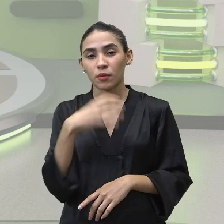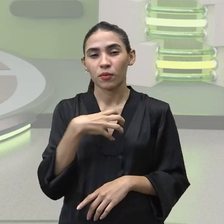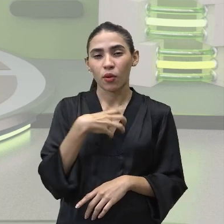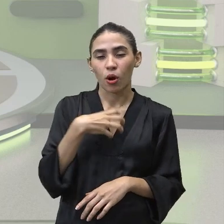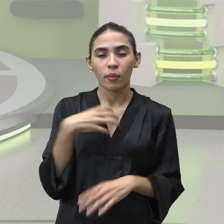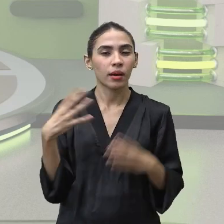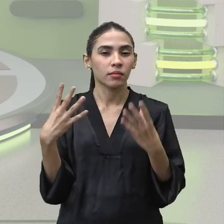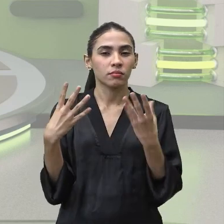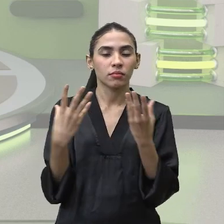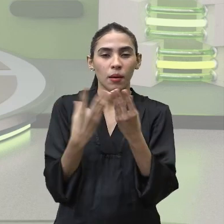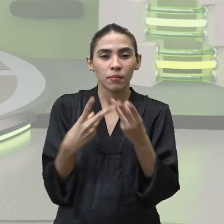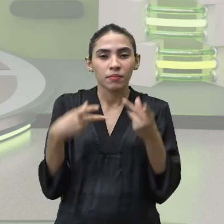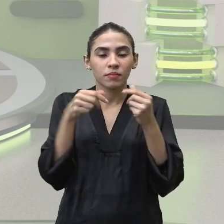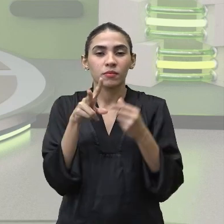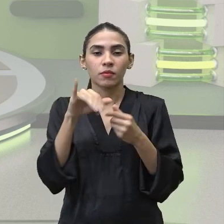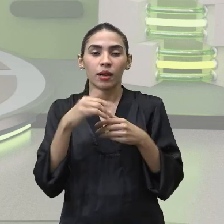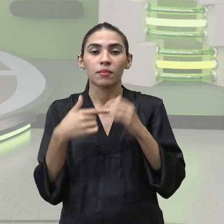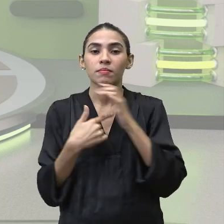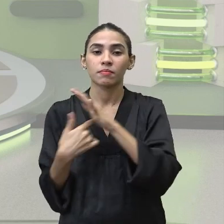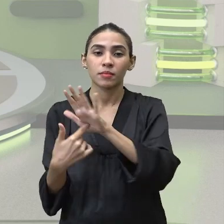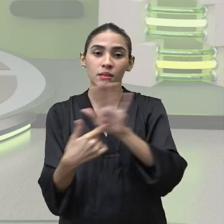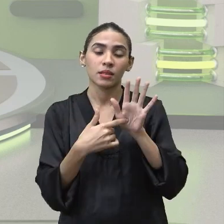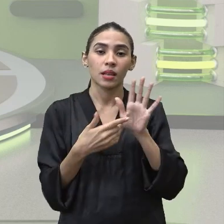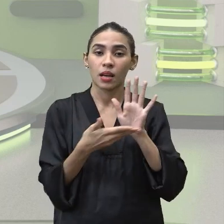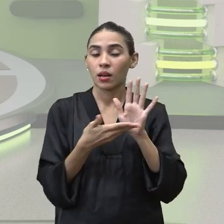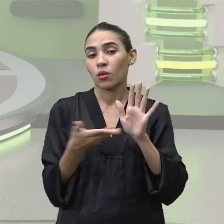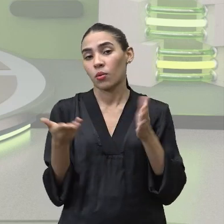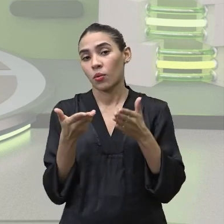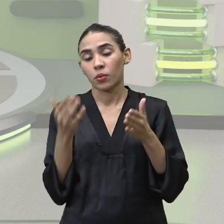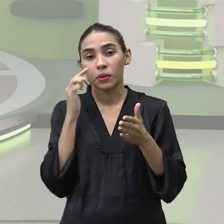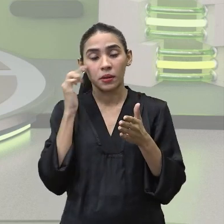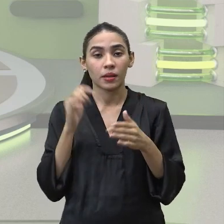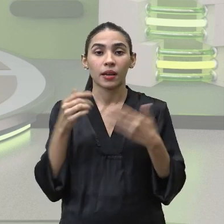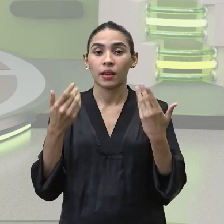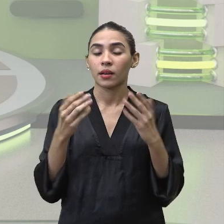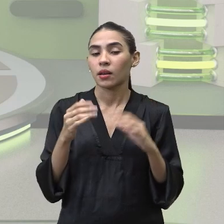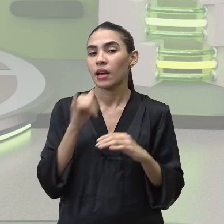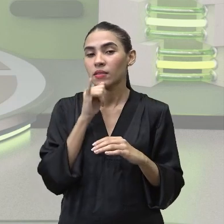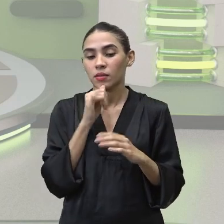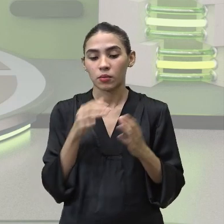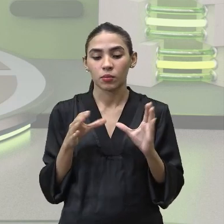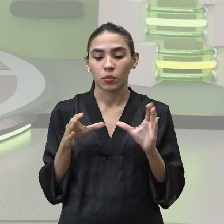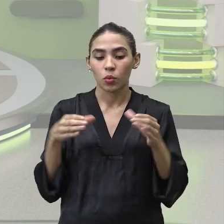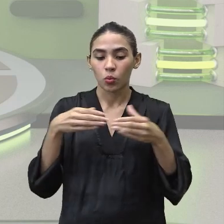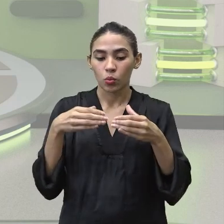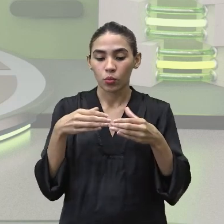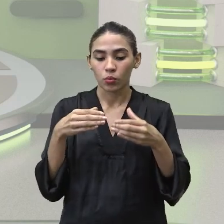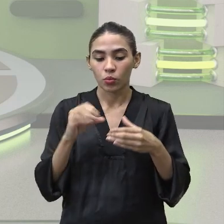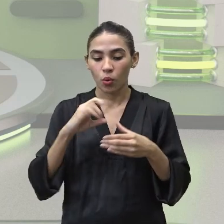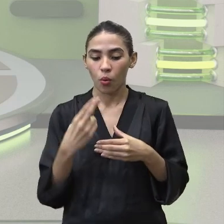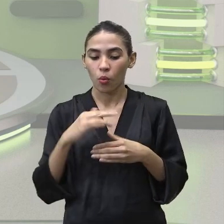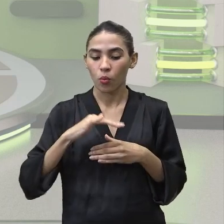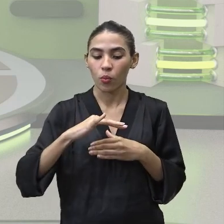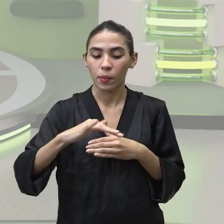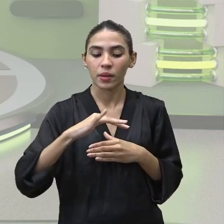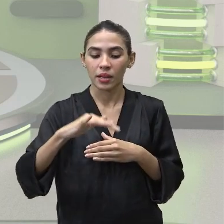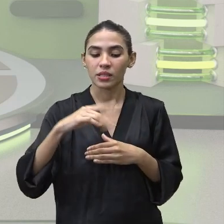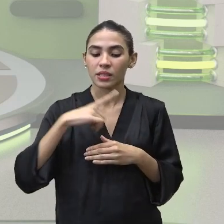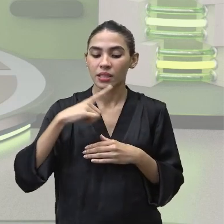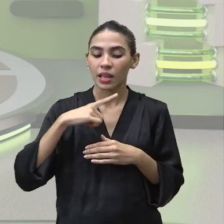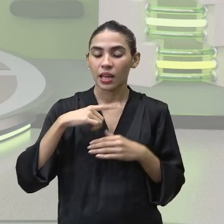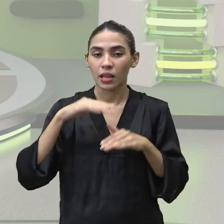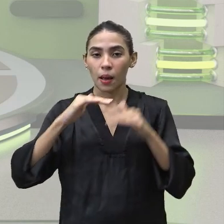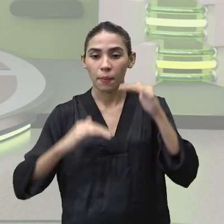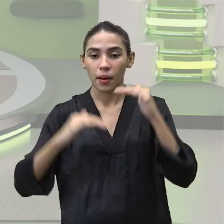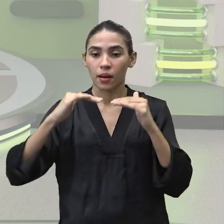aí vai mostrar para nós, seres humanos, que aquele ambiente está sofrendo algum estresse, algum